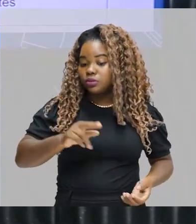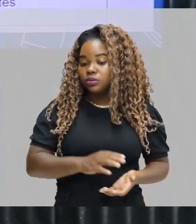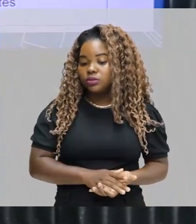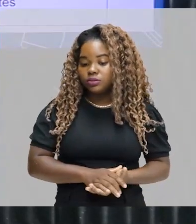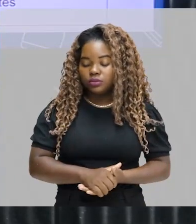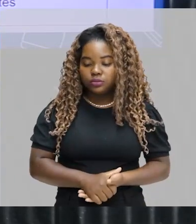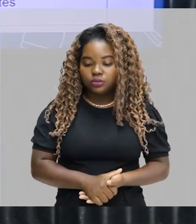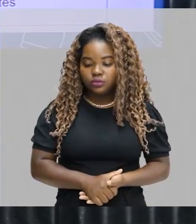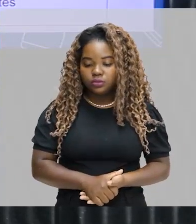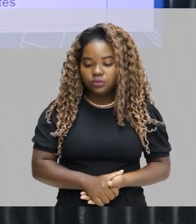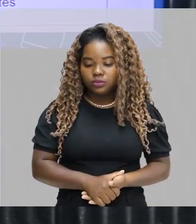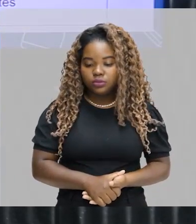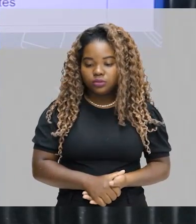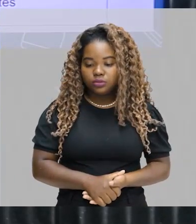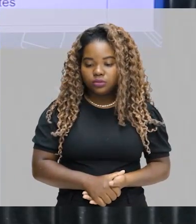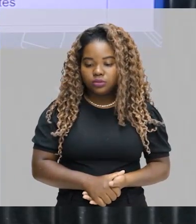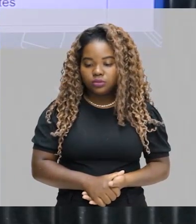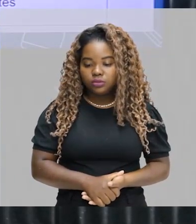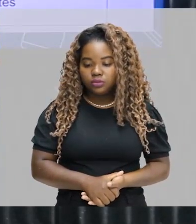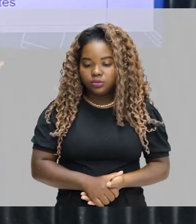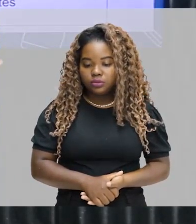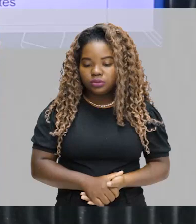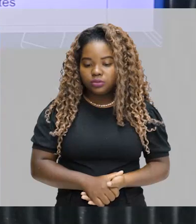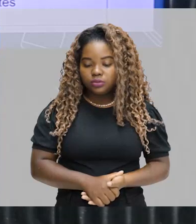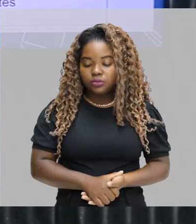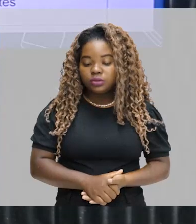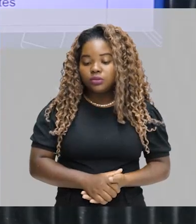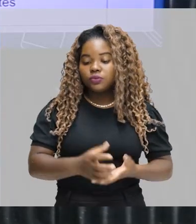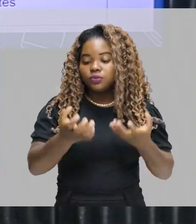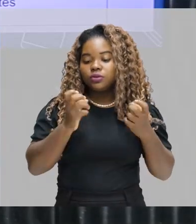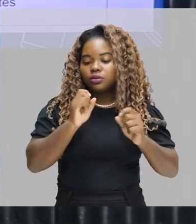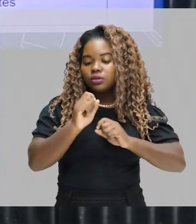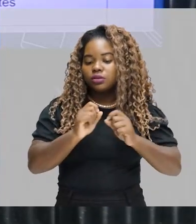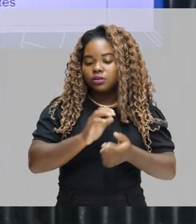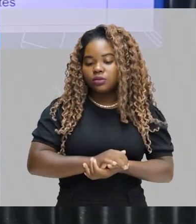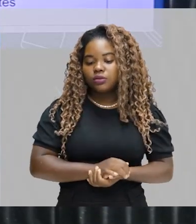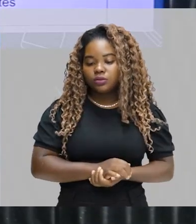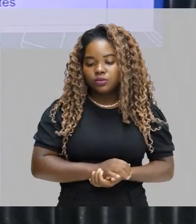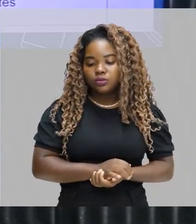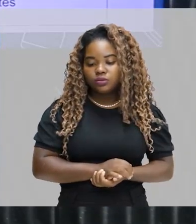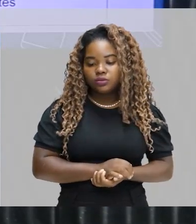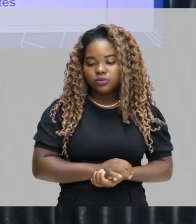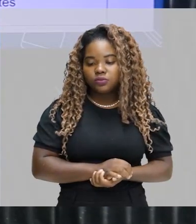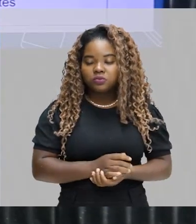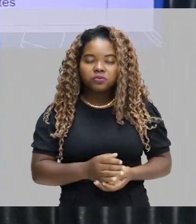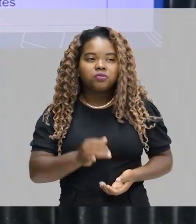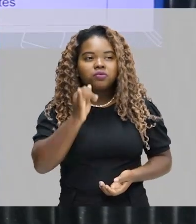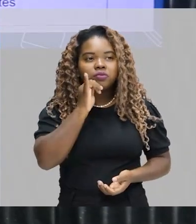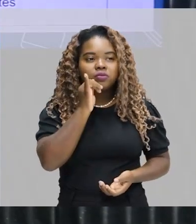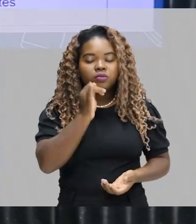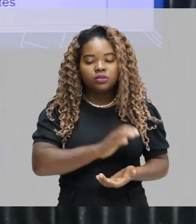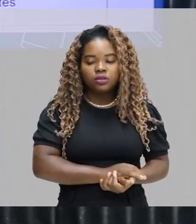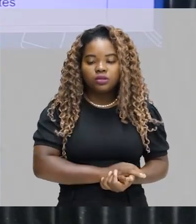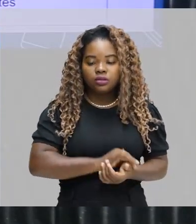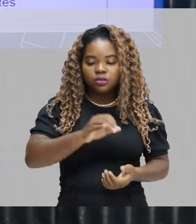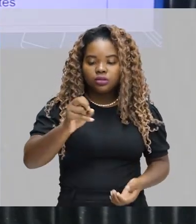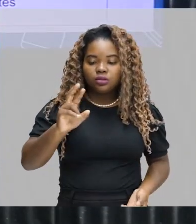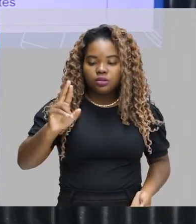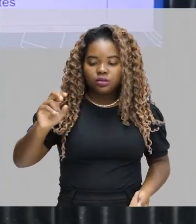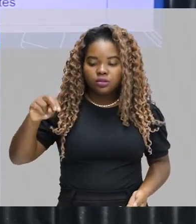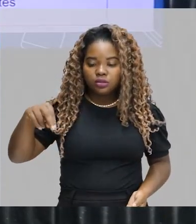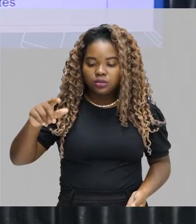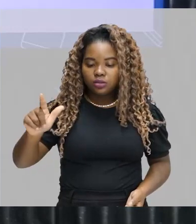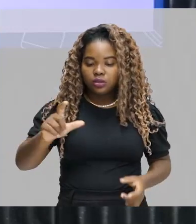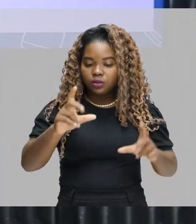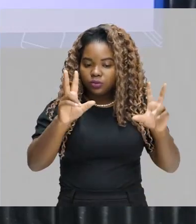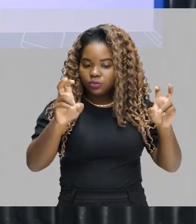antes do meio-dia ou depois do meio-dia, e quando você quer chamar atenção no título, uma manchete de jornal, por exemplo, porque a